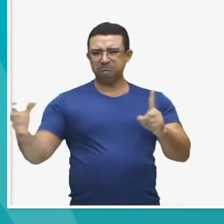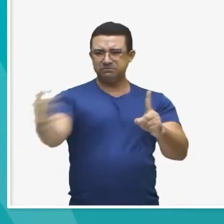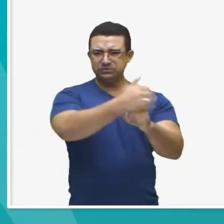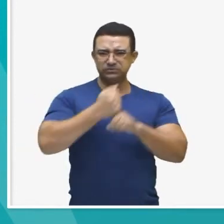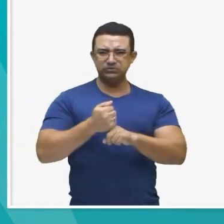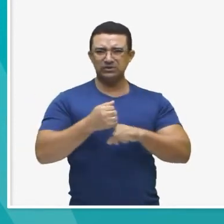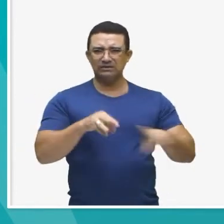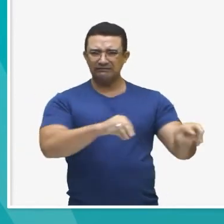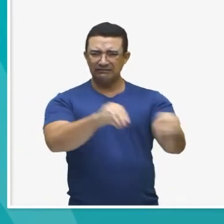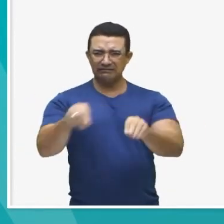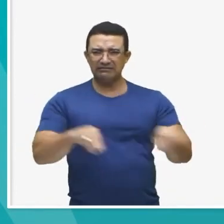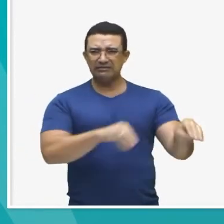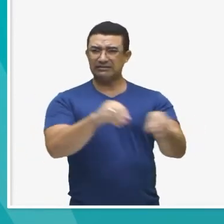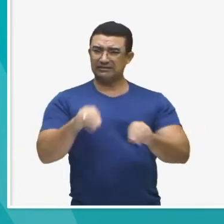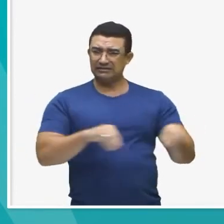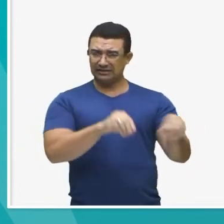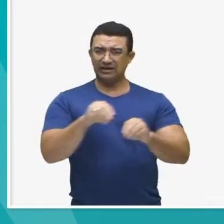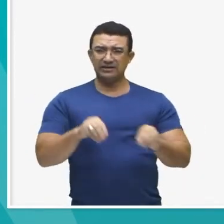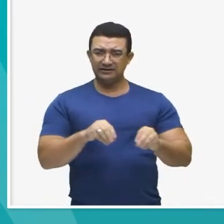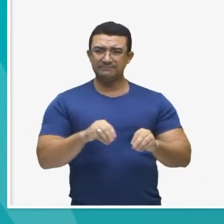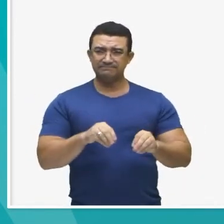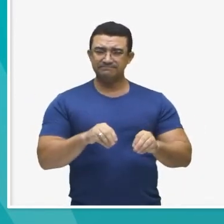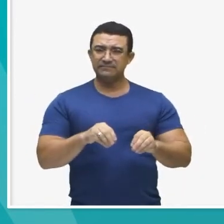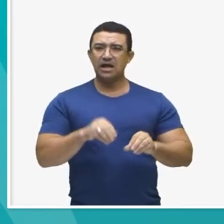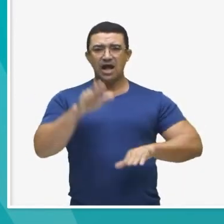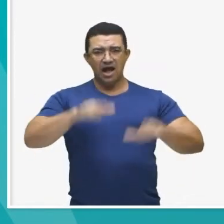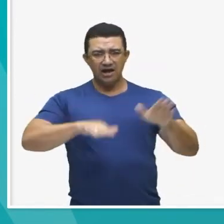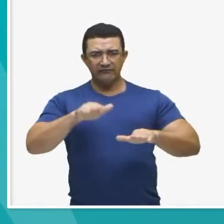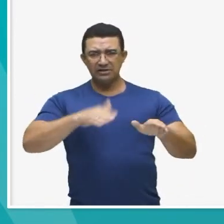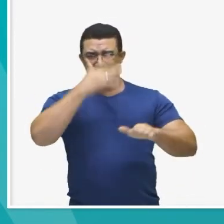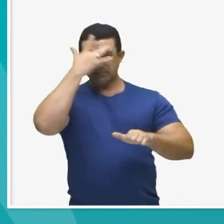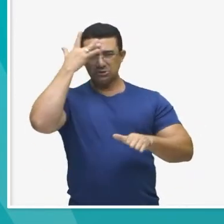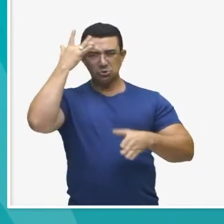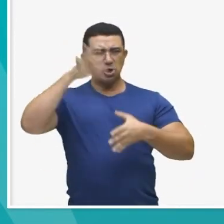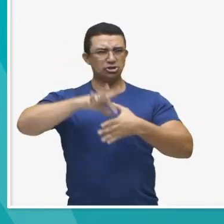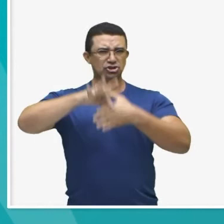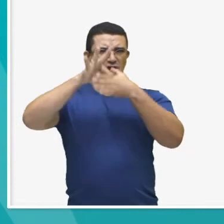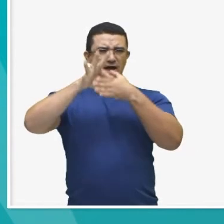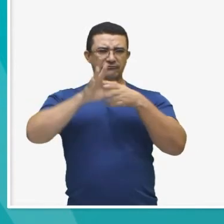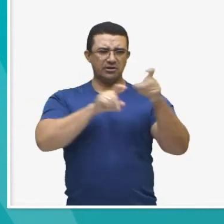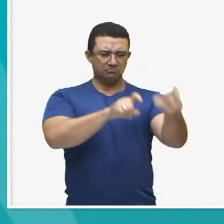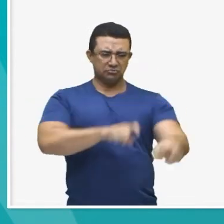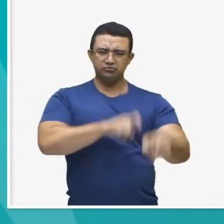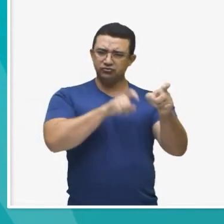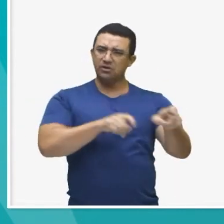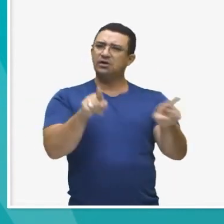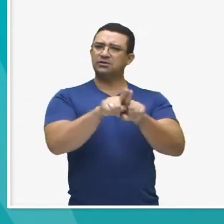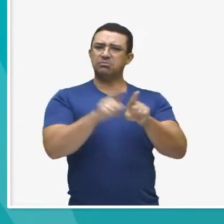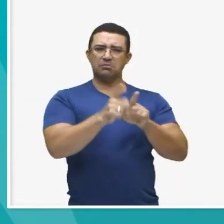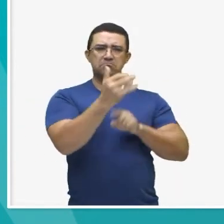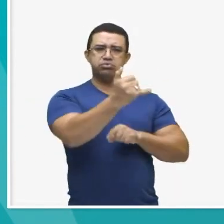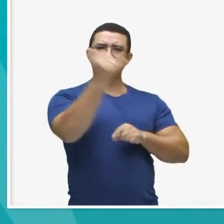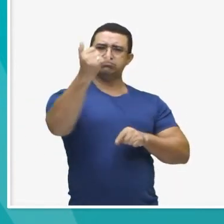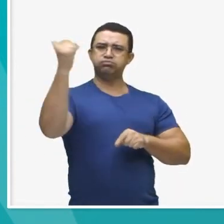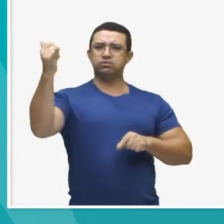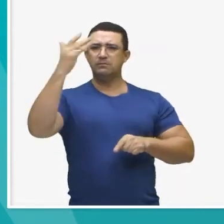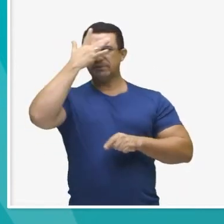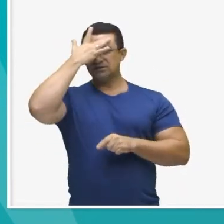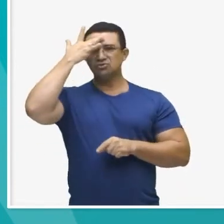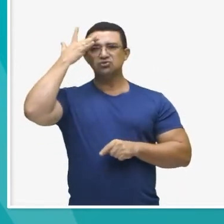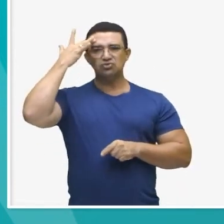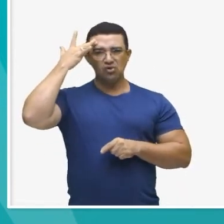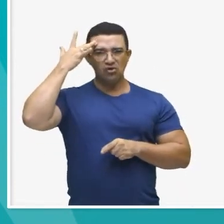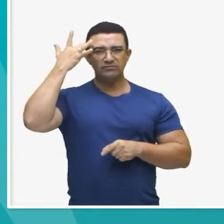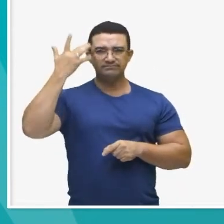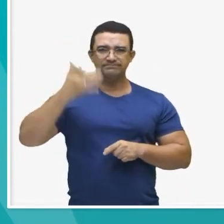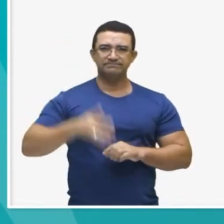terra em que um grande fazendeiro quer tomar o pequeno pedaço de terra do pequeno e ele não quer comprar. Então ele vai, de